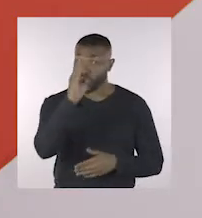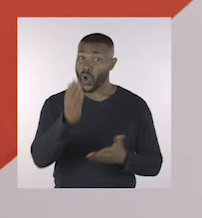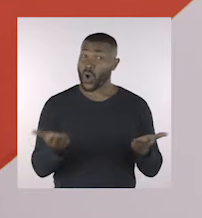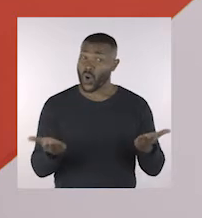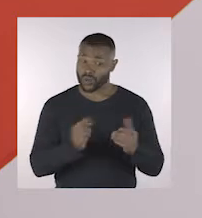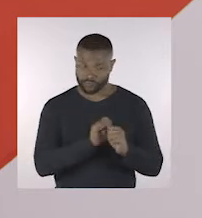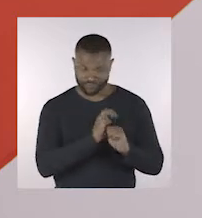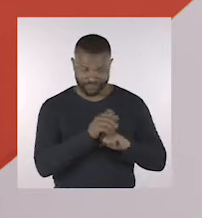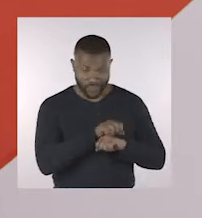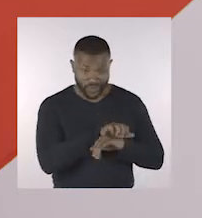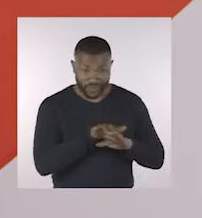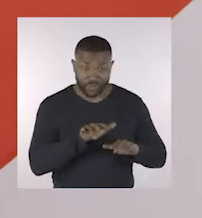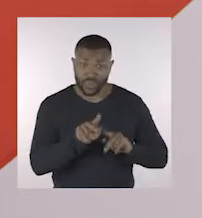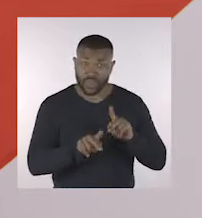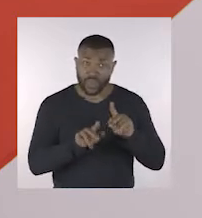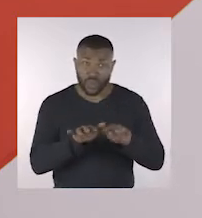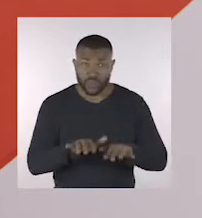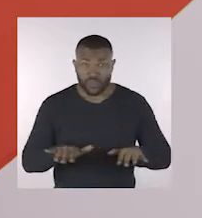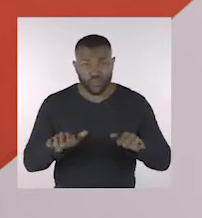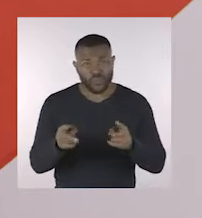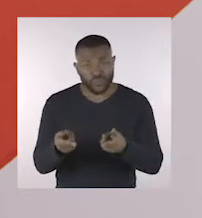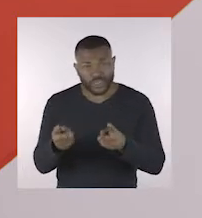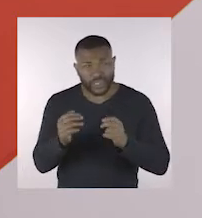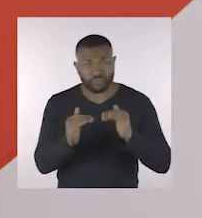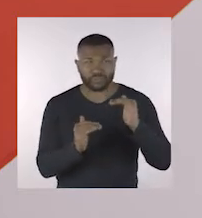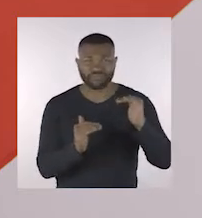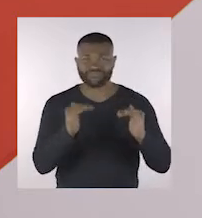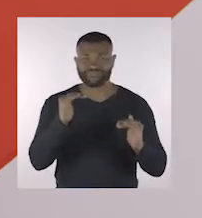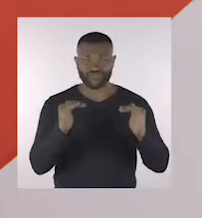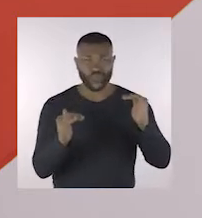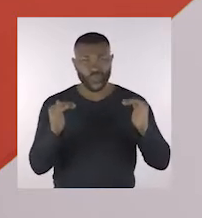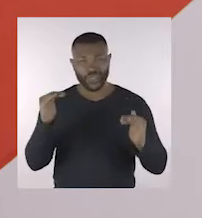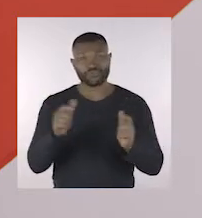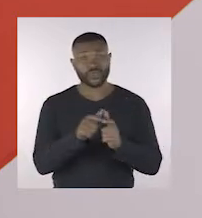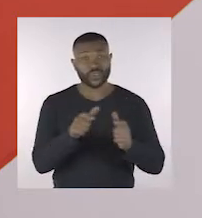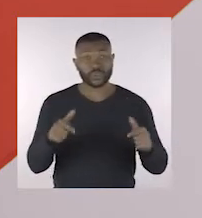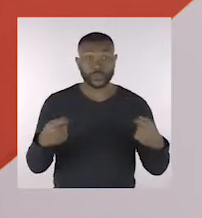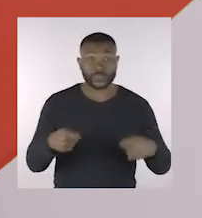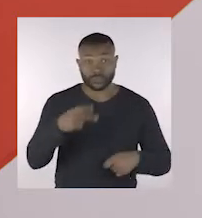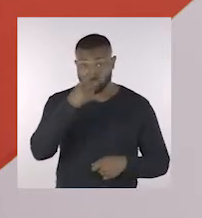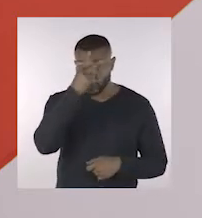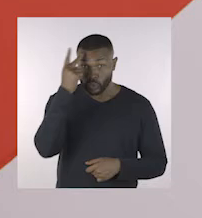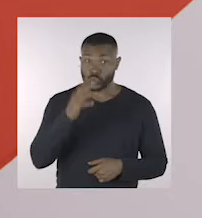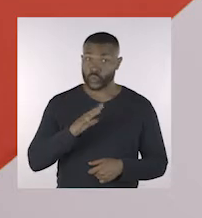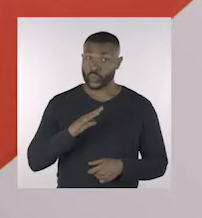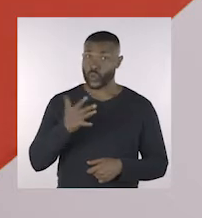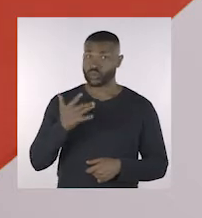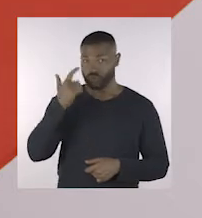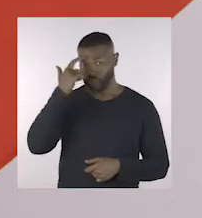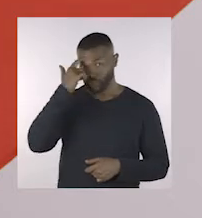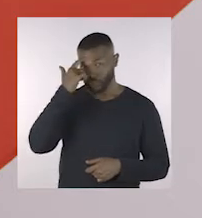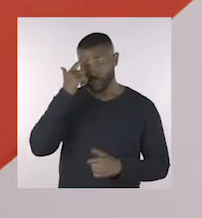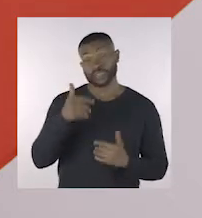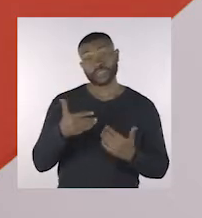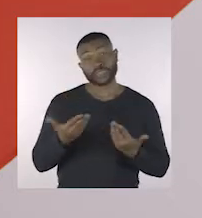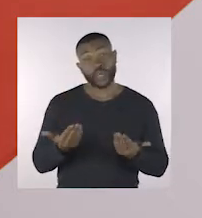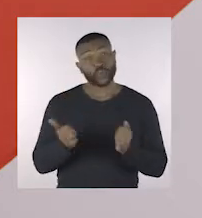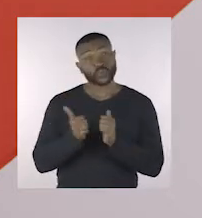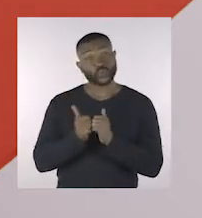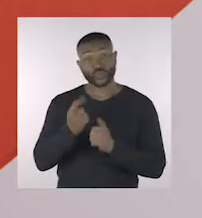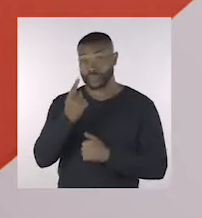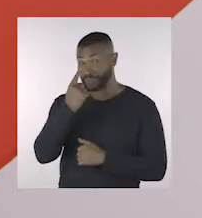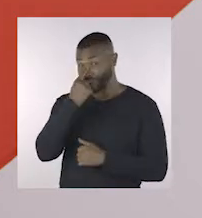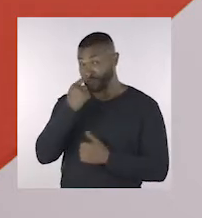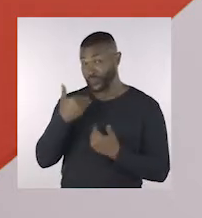nesse momento de pandemia momento a desigualdade está aumentando precisa de gente arrojada e aí calhou de